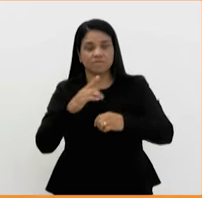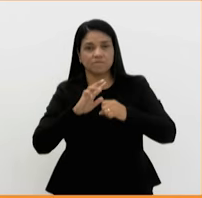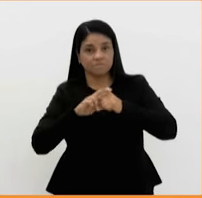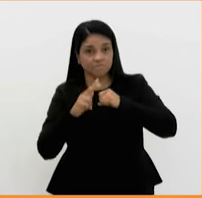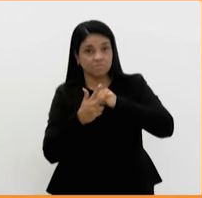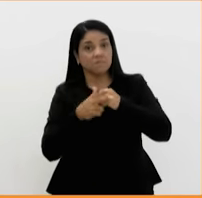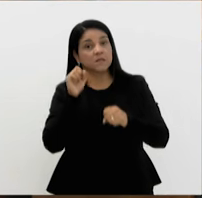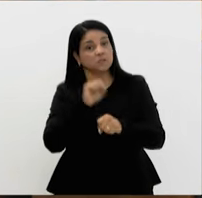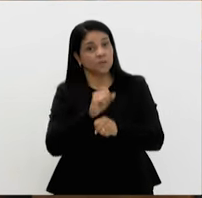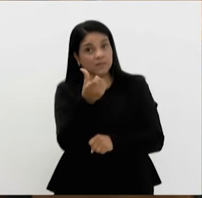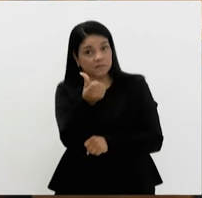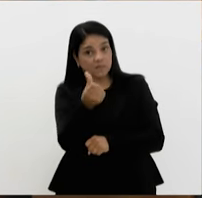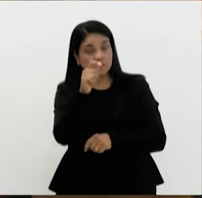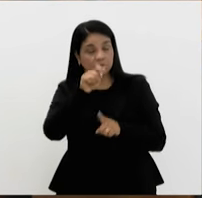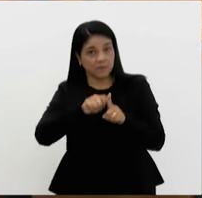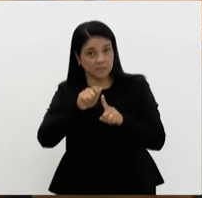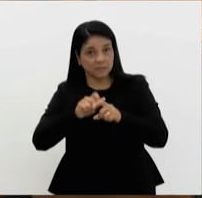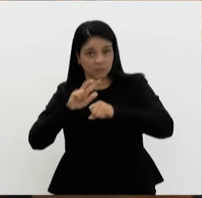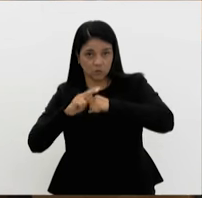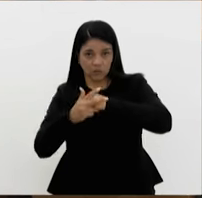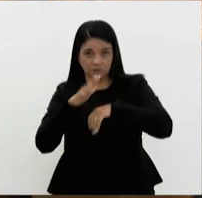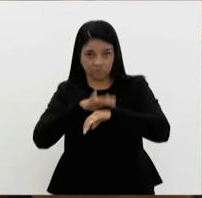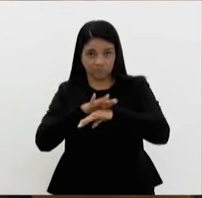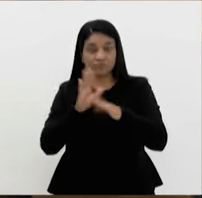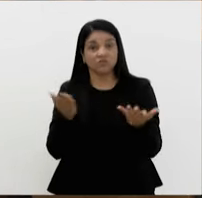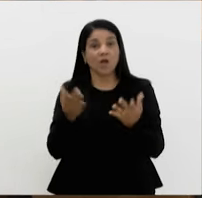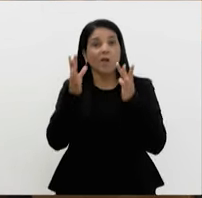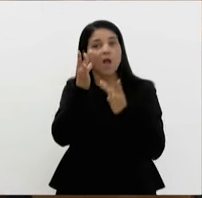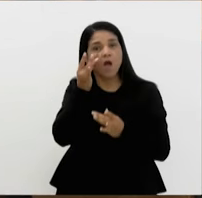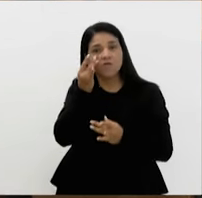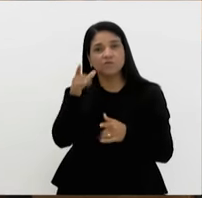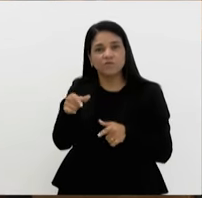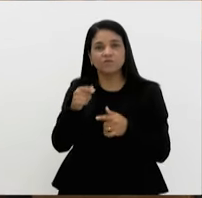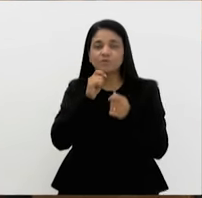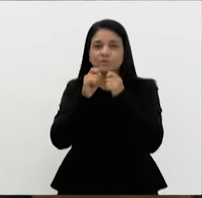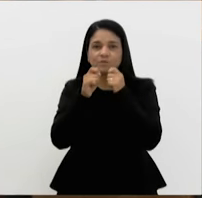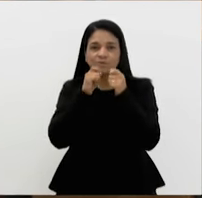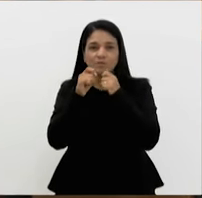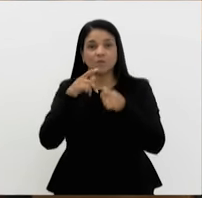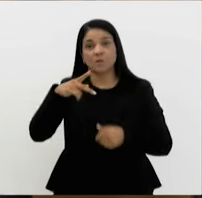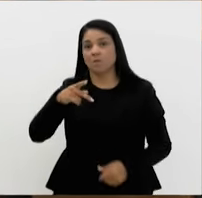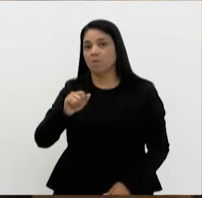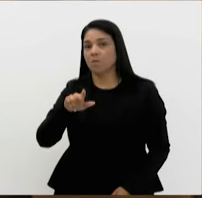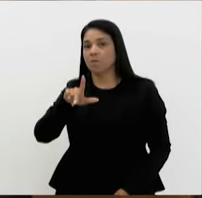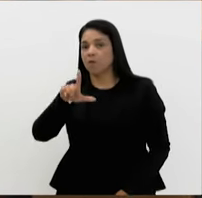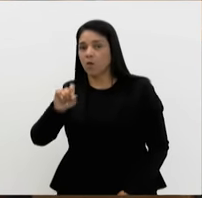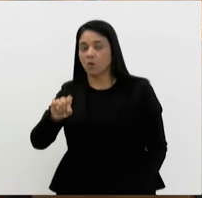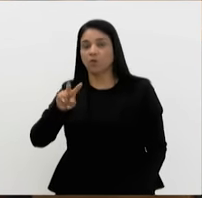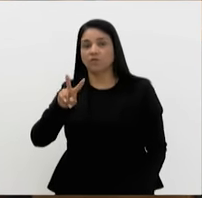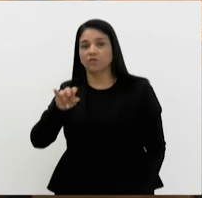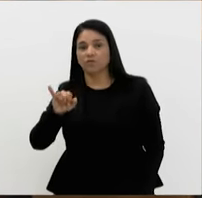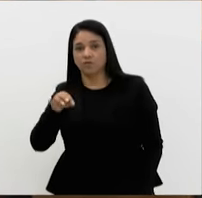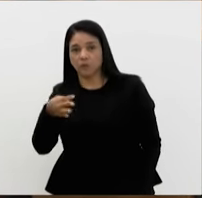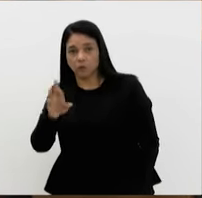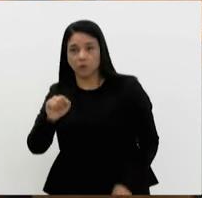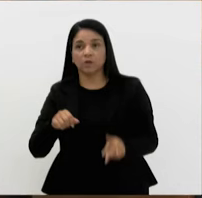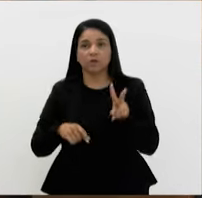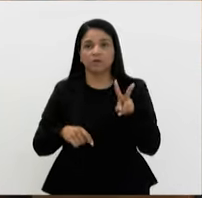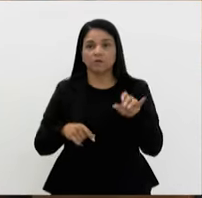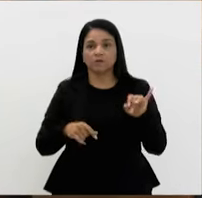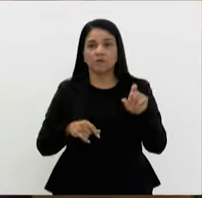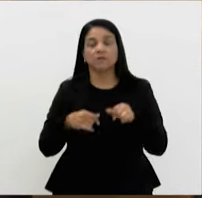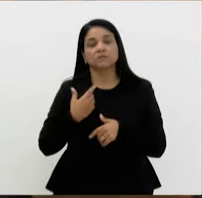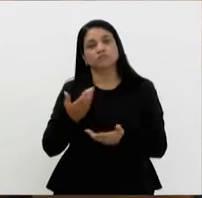tomar a vacina. E vamos agora ao vivo conversar com o repórter Paulo Vitor Viviani, que está com o doutor Renan